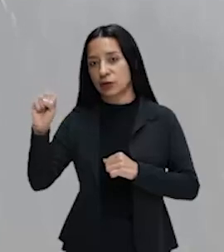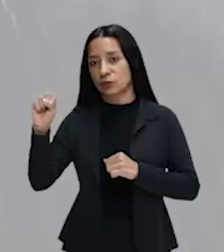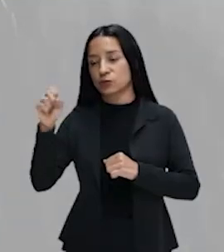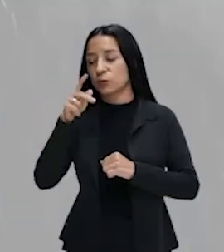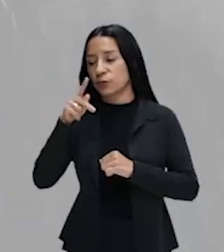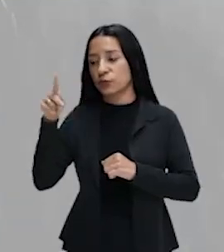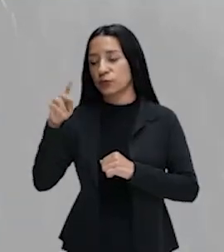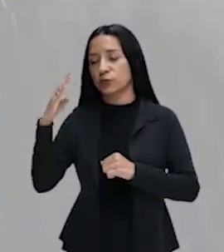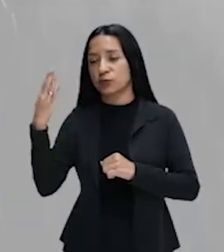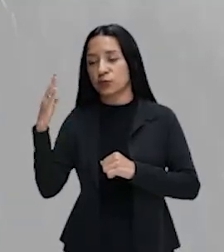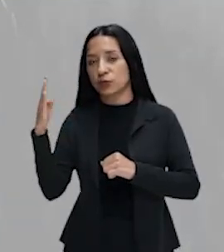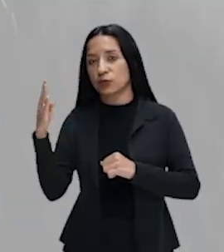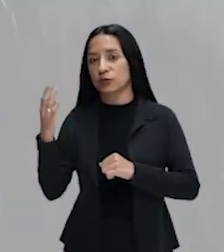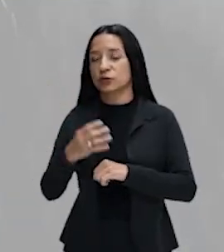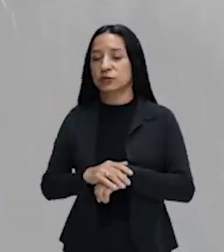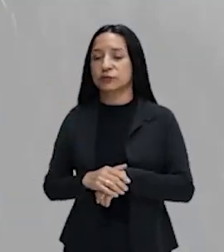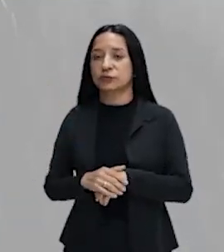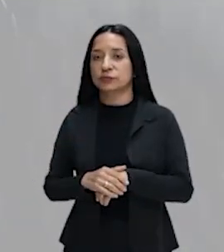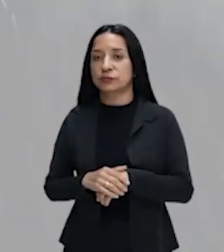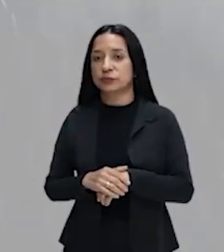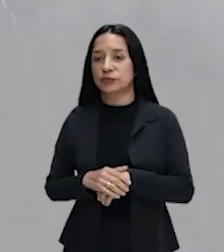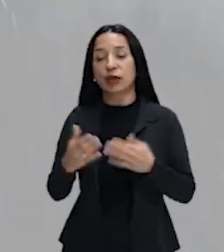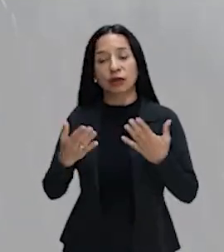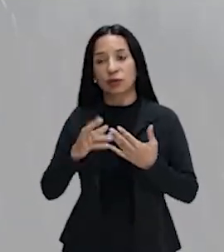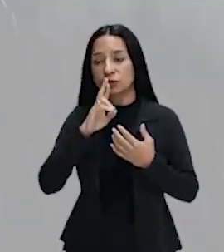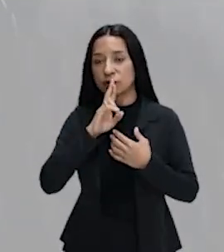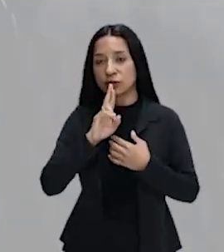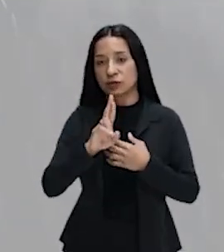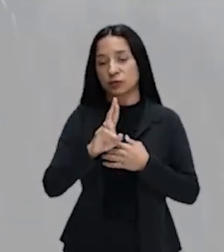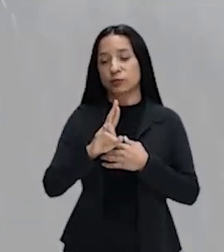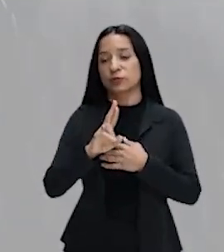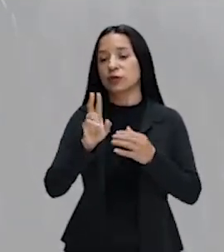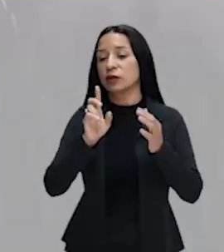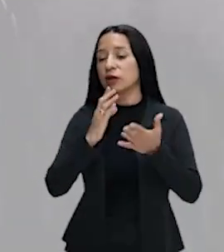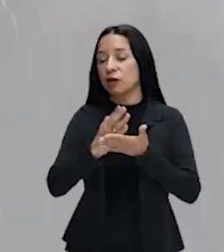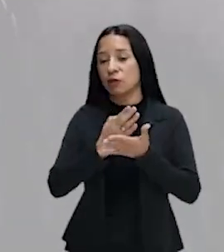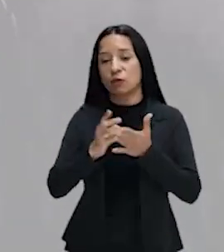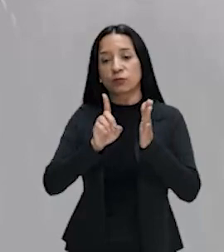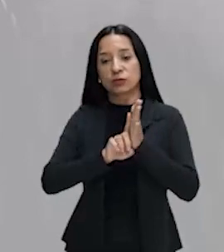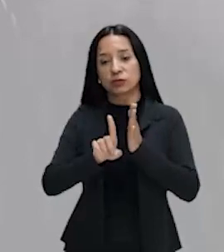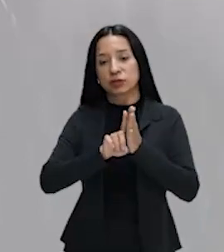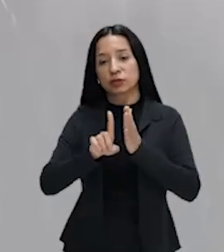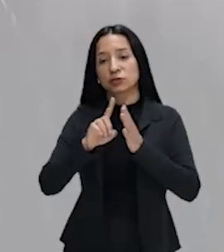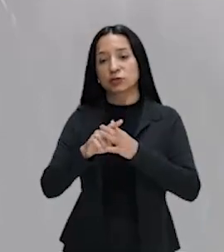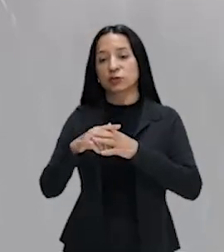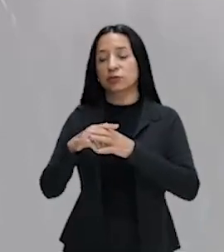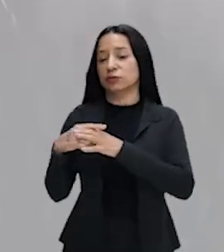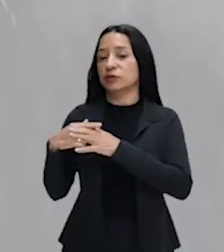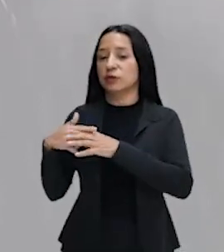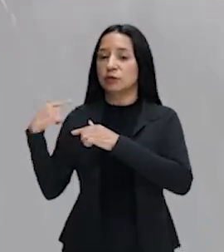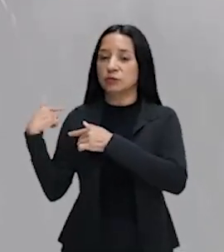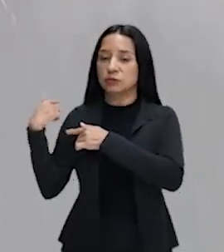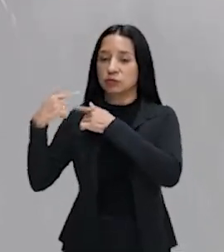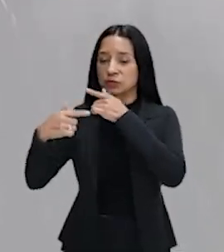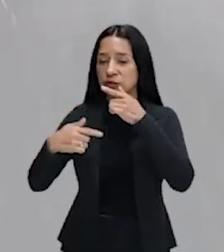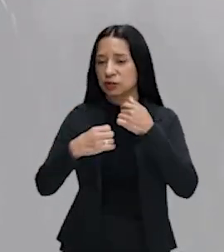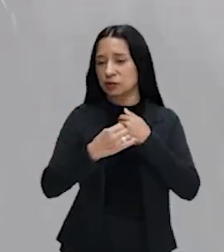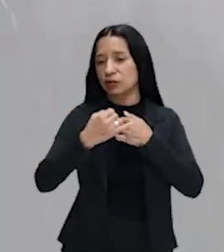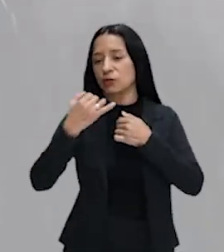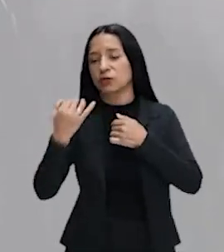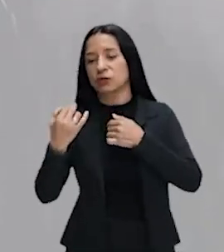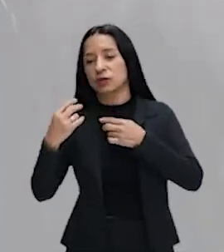nós agora vamos responder algumas questões envolvendo o assunto aqui de herança quantitativa e interação gênica,